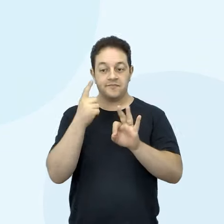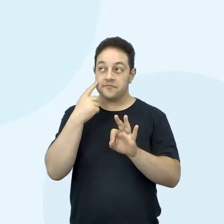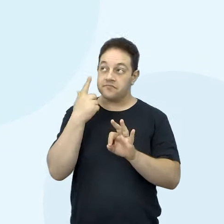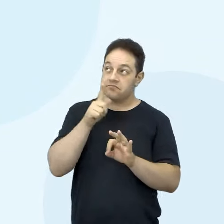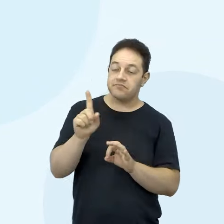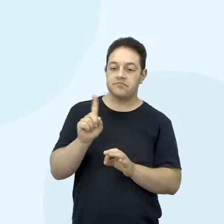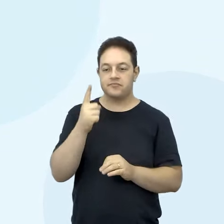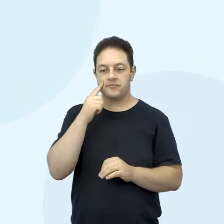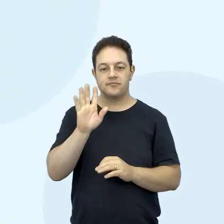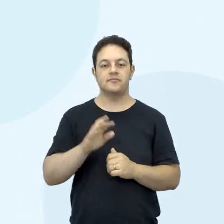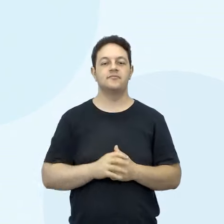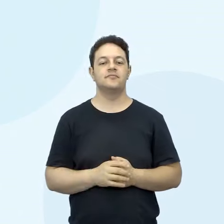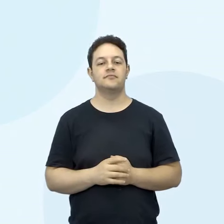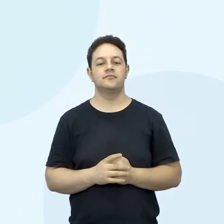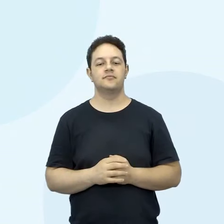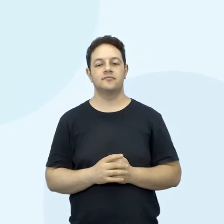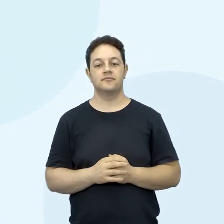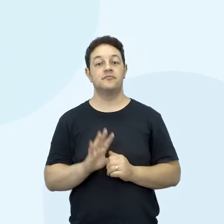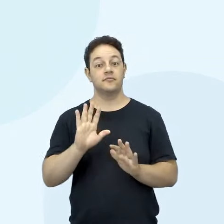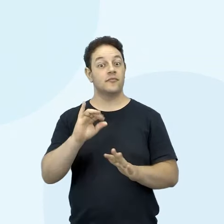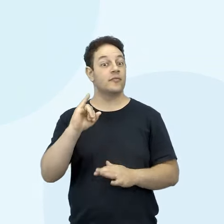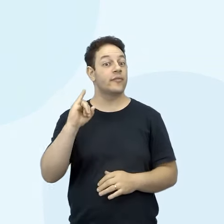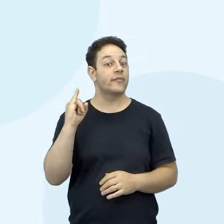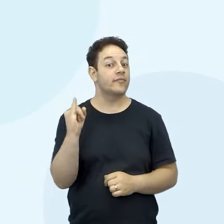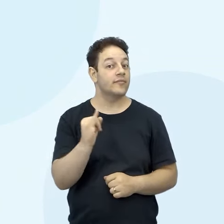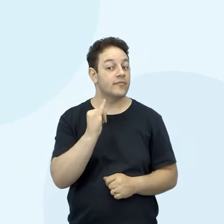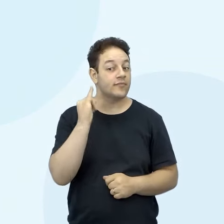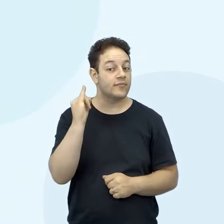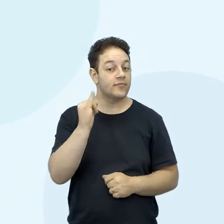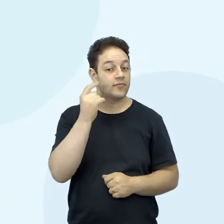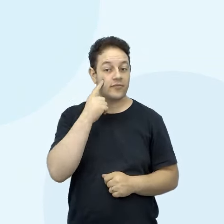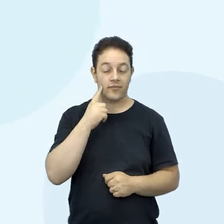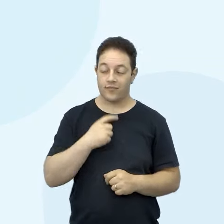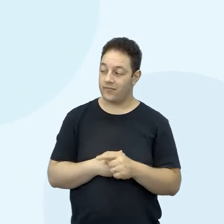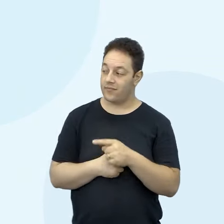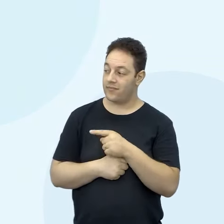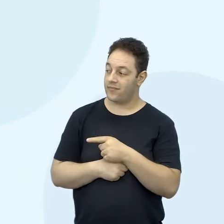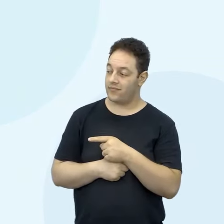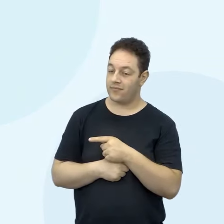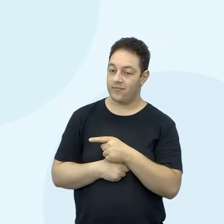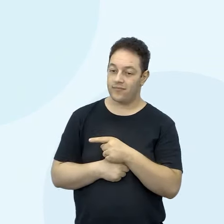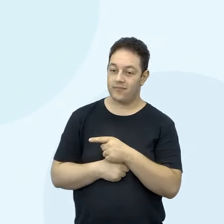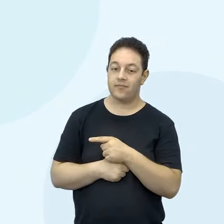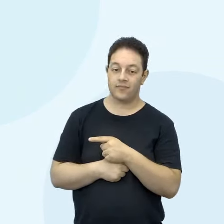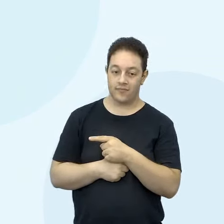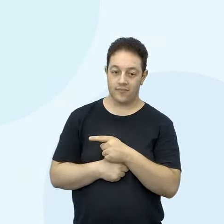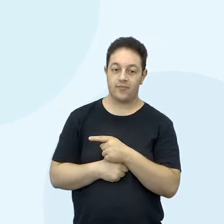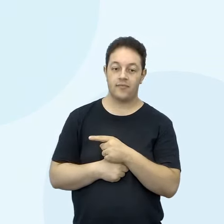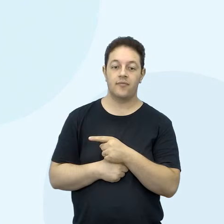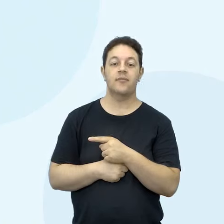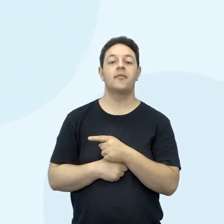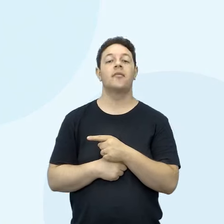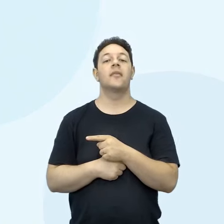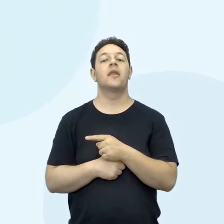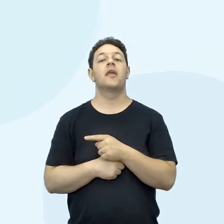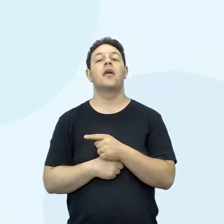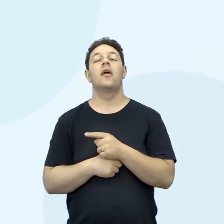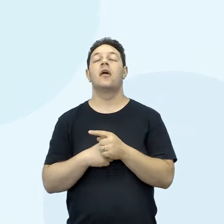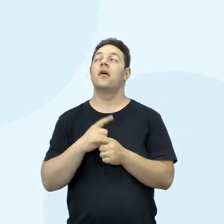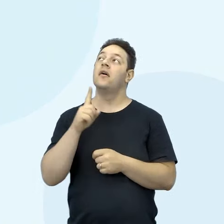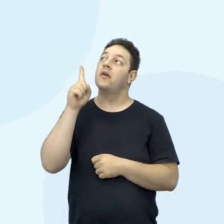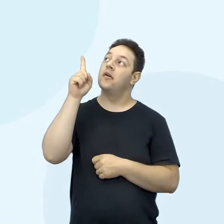ele. Olha aqui o que a gente tem de importante. É considerada linear